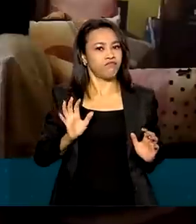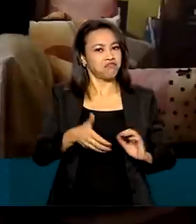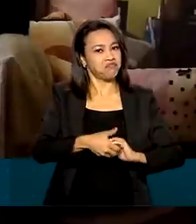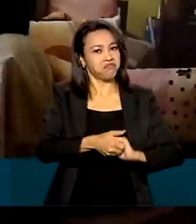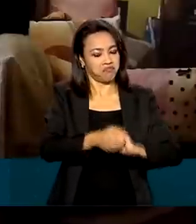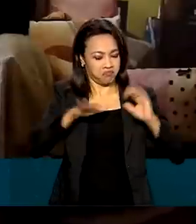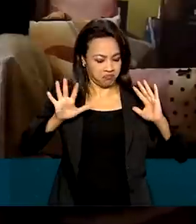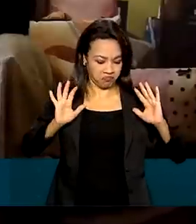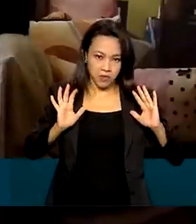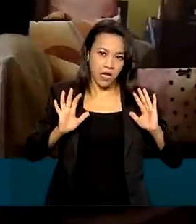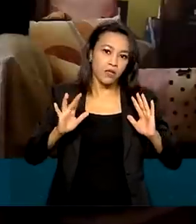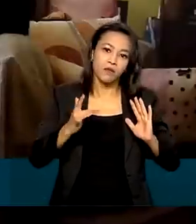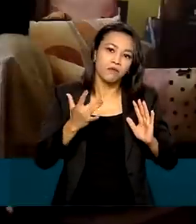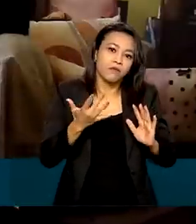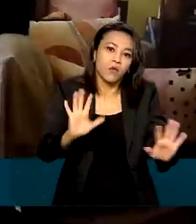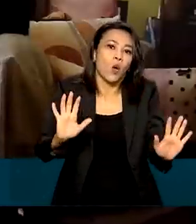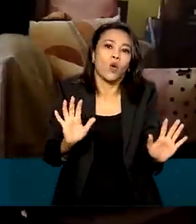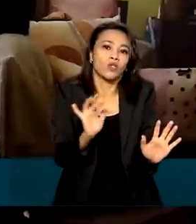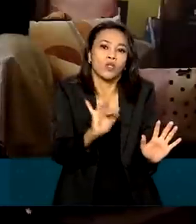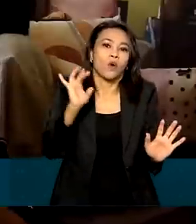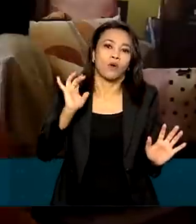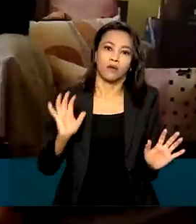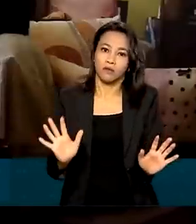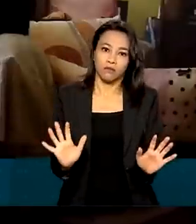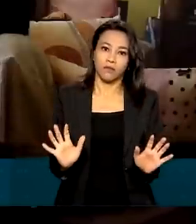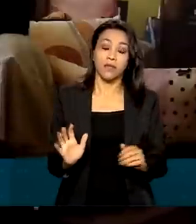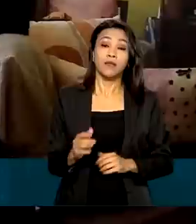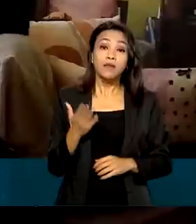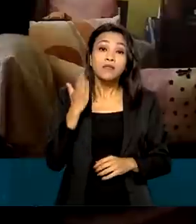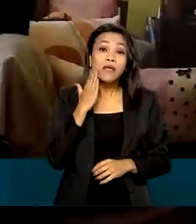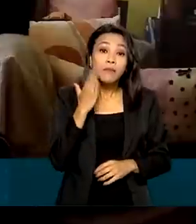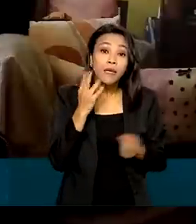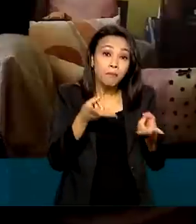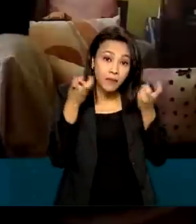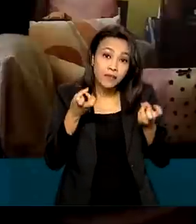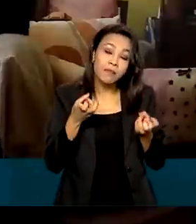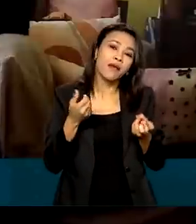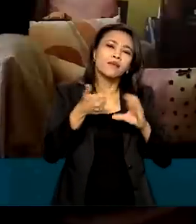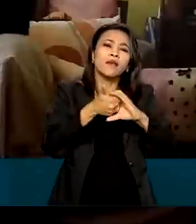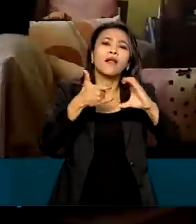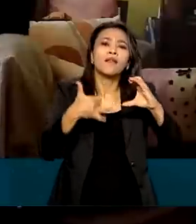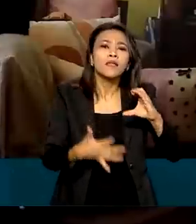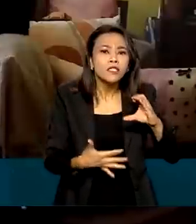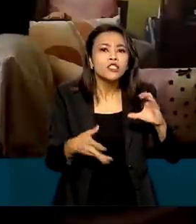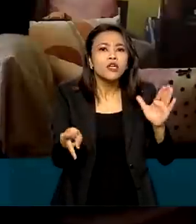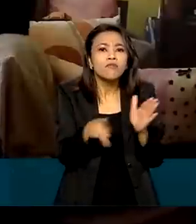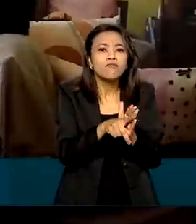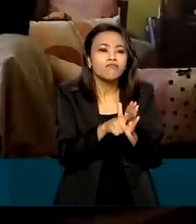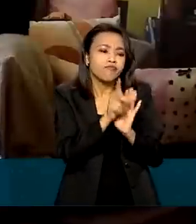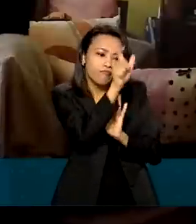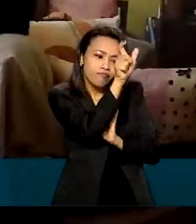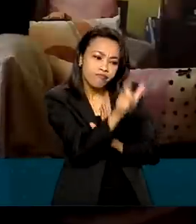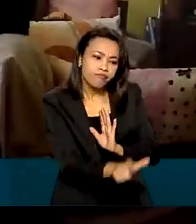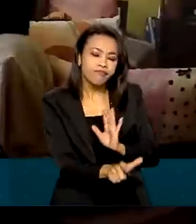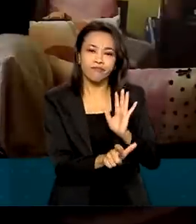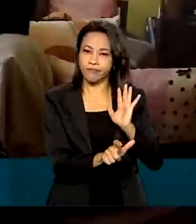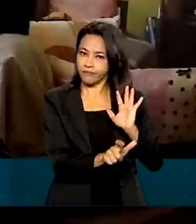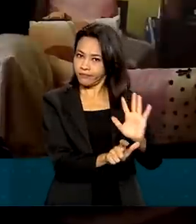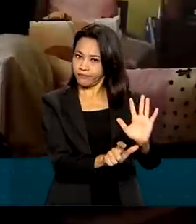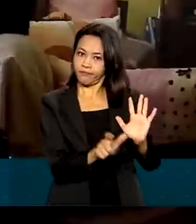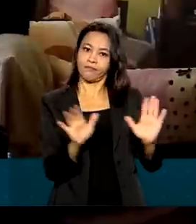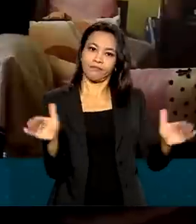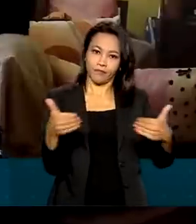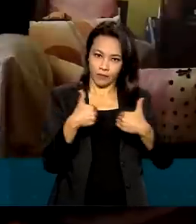mão, porque ele não aceita o toque. Então, esse reconhecimento de que eu sou uma pessoa e que eu tenho uma característica